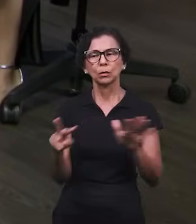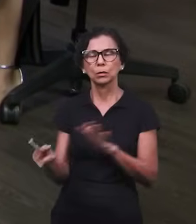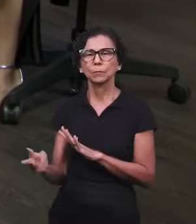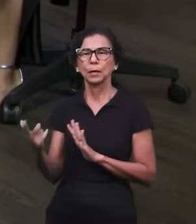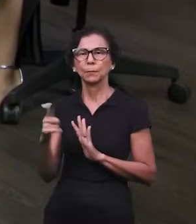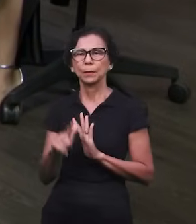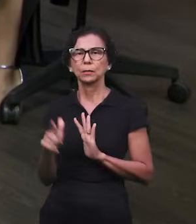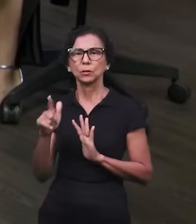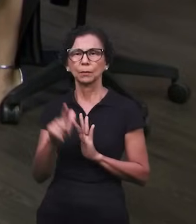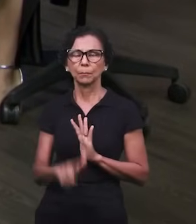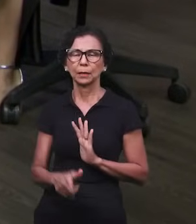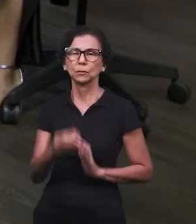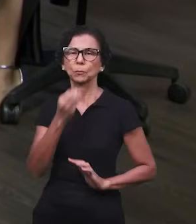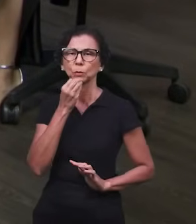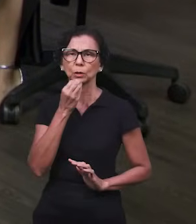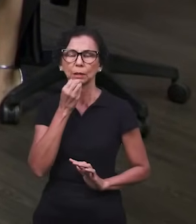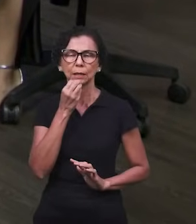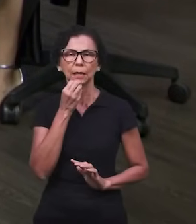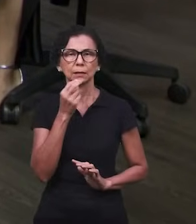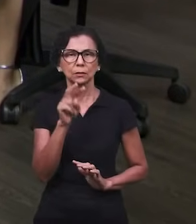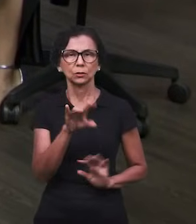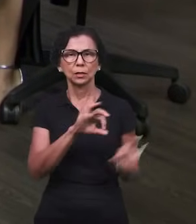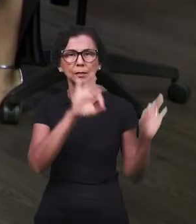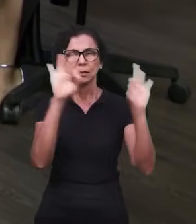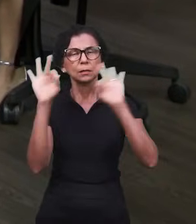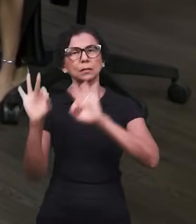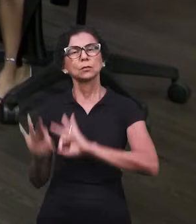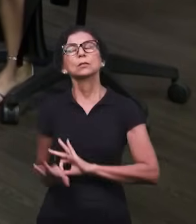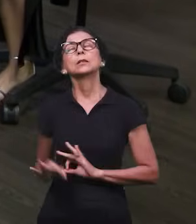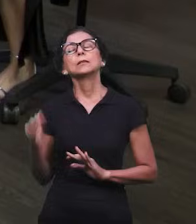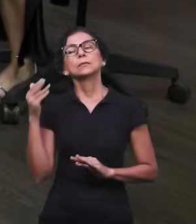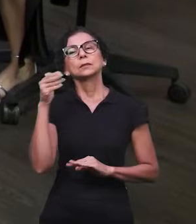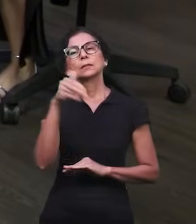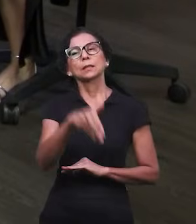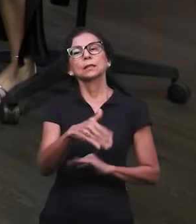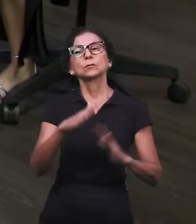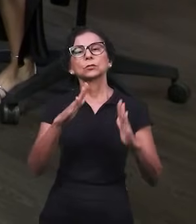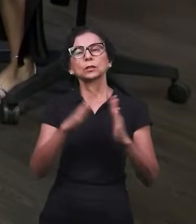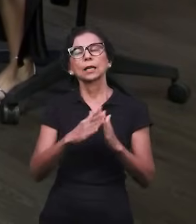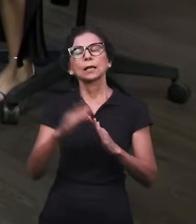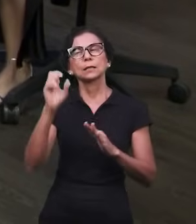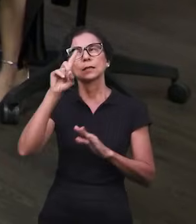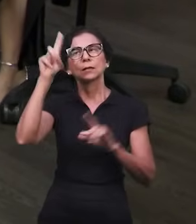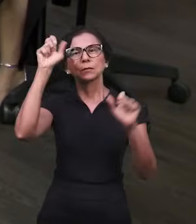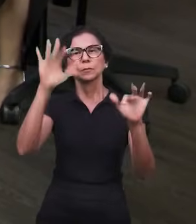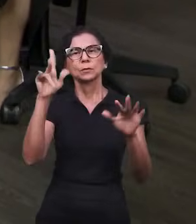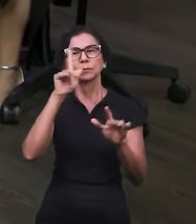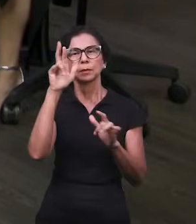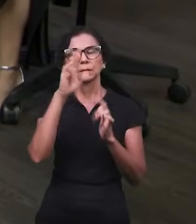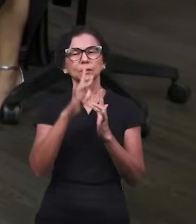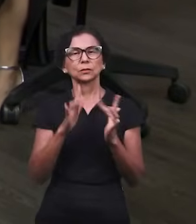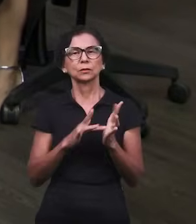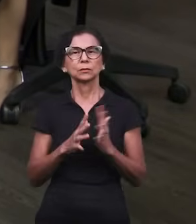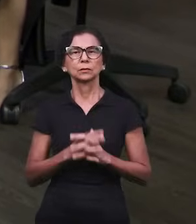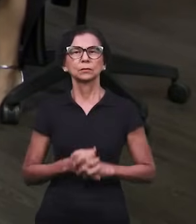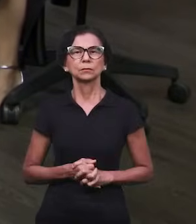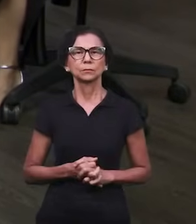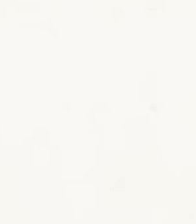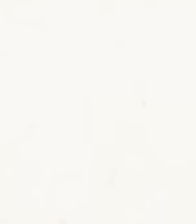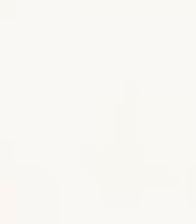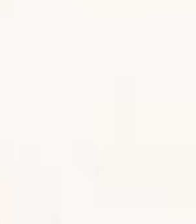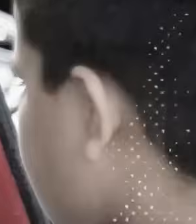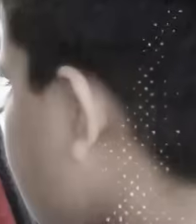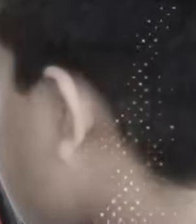tem a oportunidade de assistir, de participar desse programa. A você que está em casa, Deus abençoe, a paz do Senhor